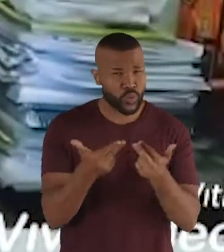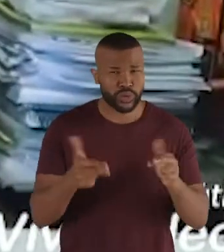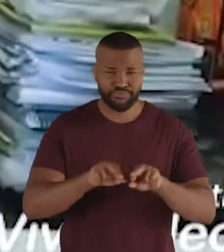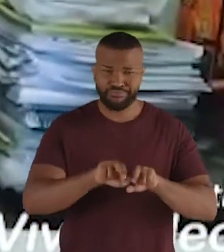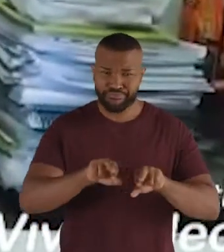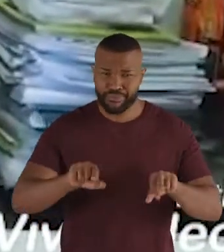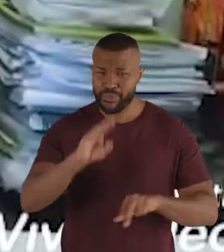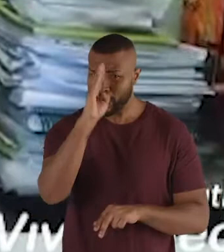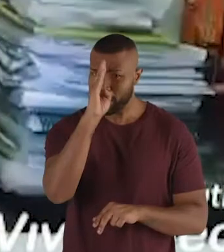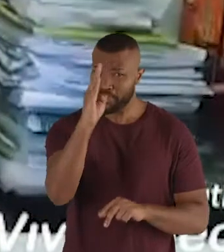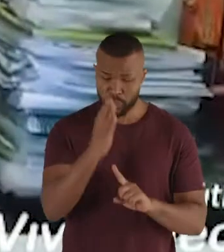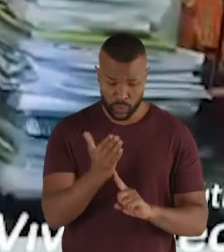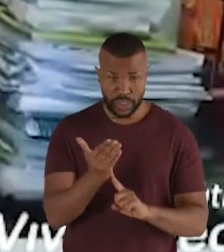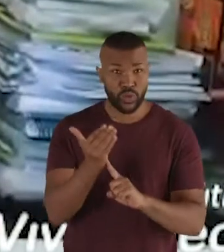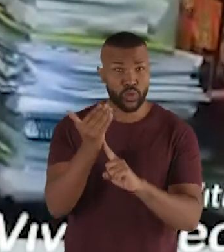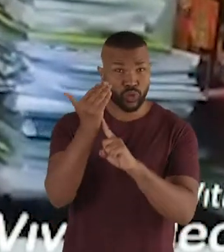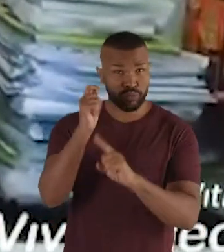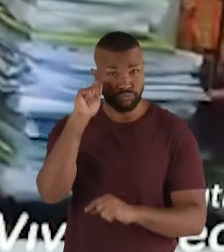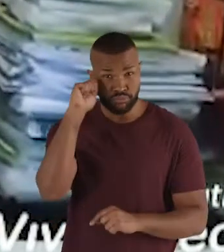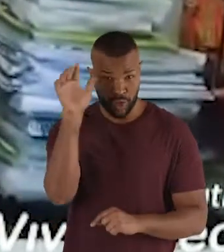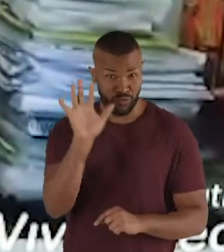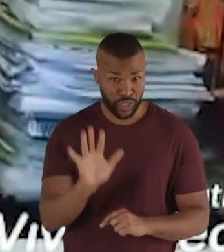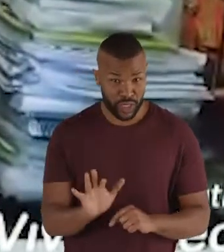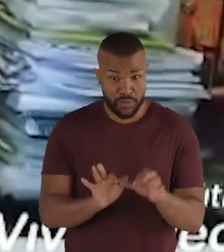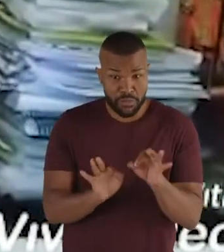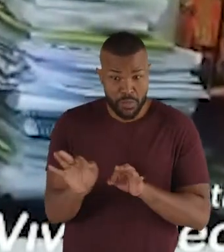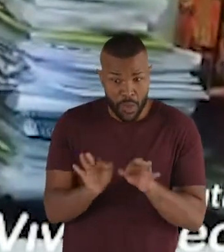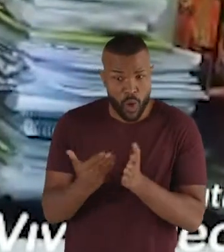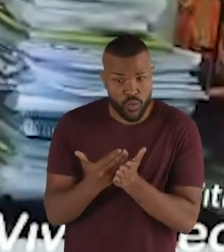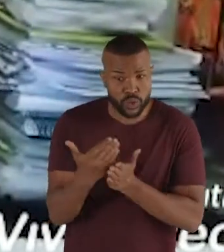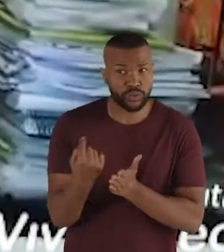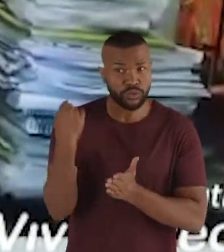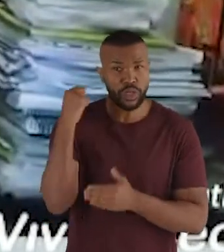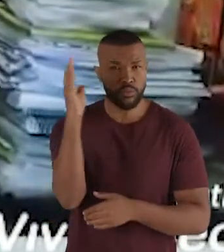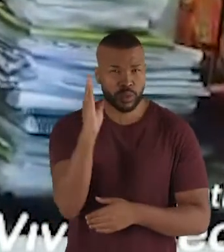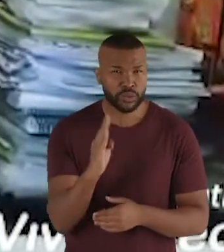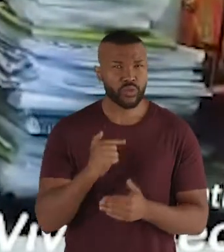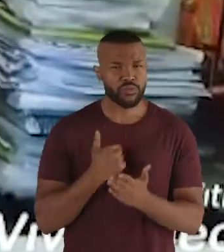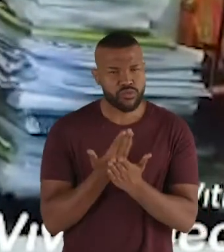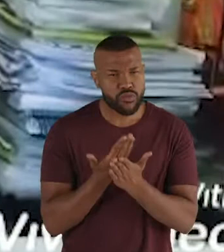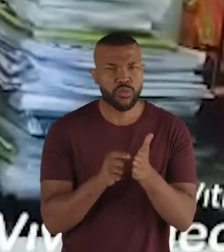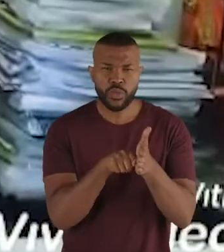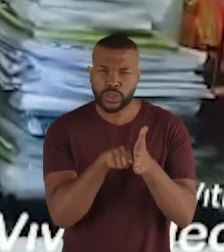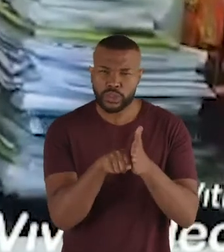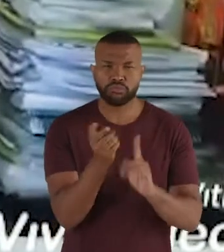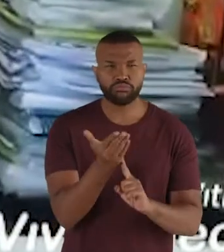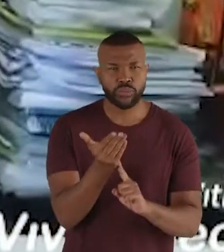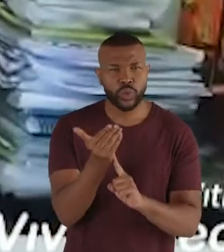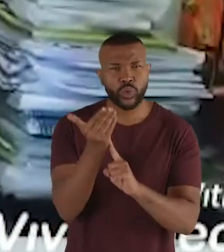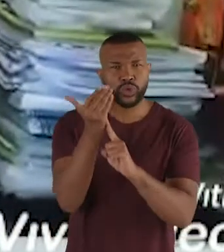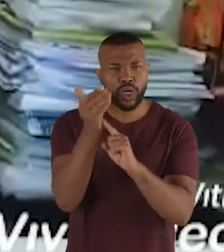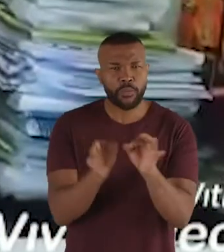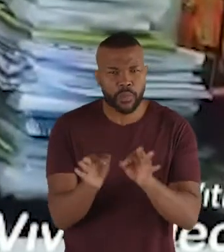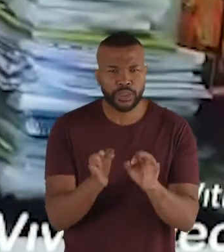várias coisas, principalmente tecnologias africanas na formação do Brasil. Eu estive pesquisando muito as